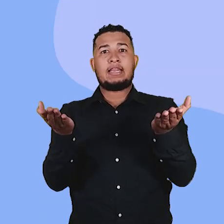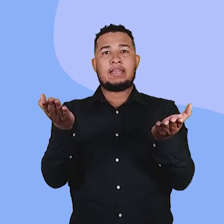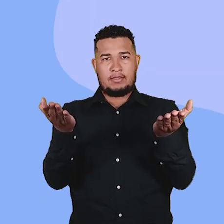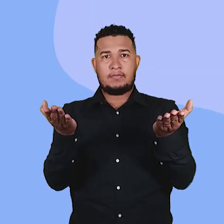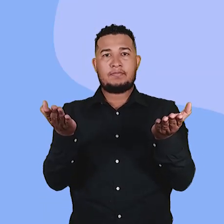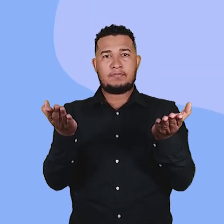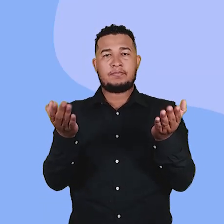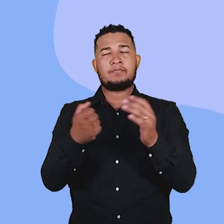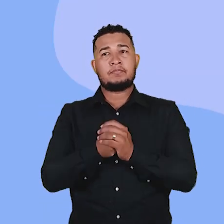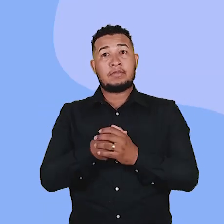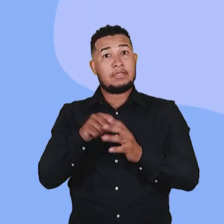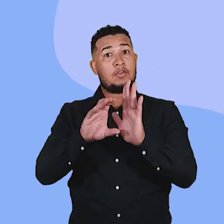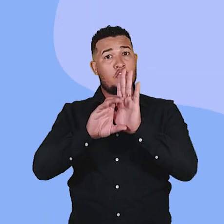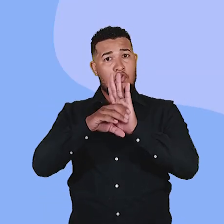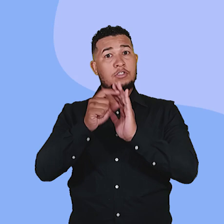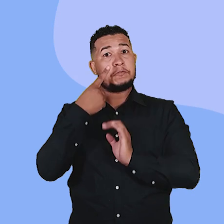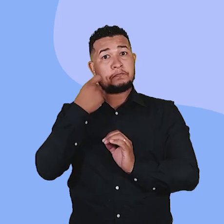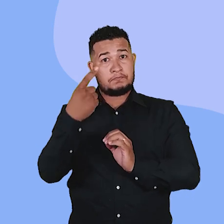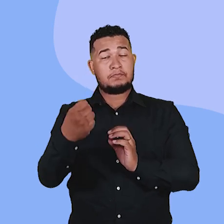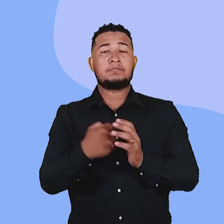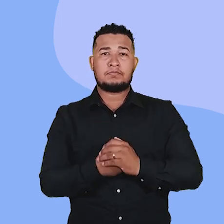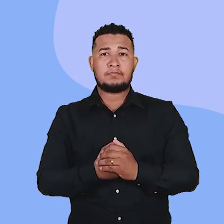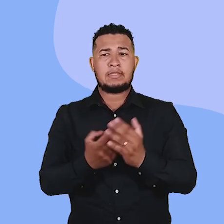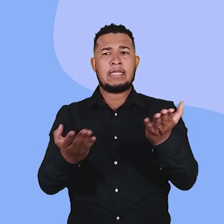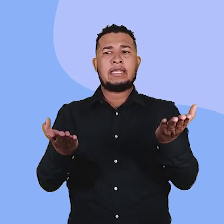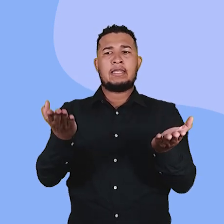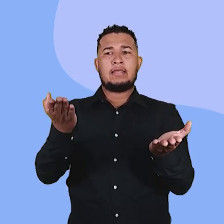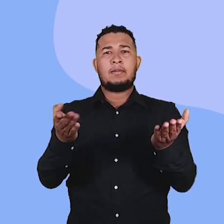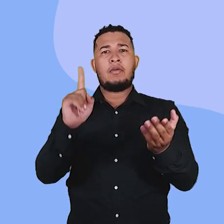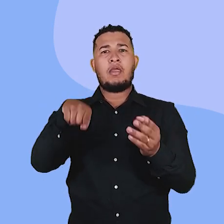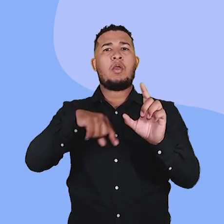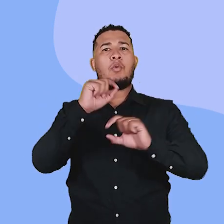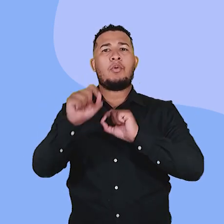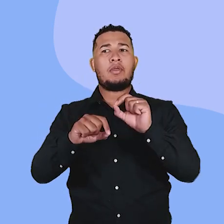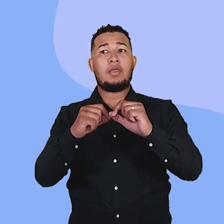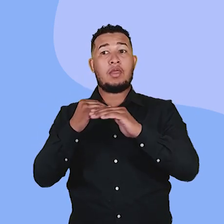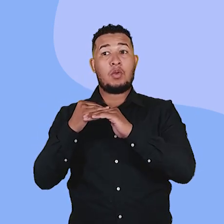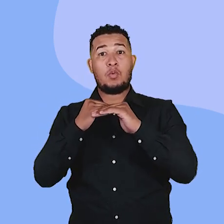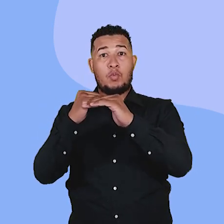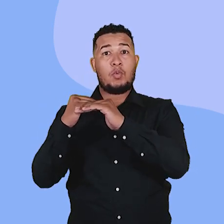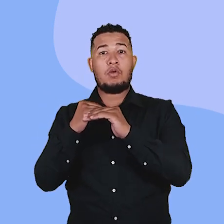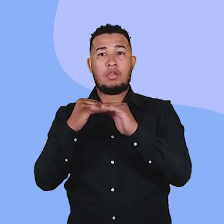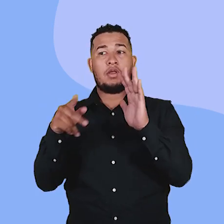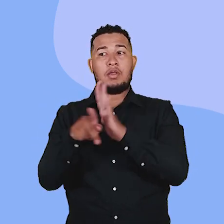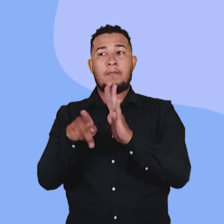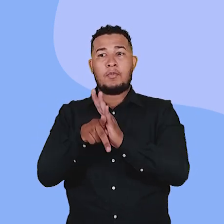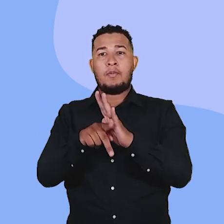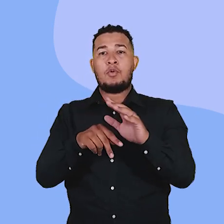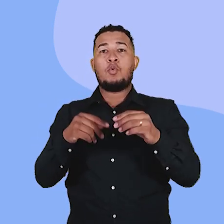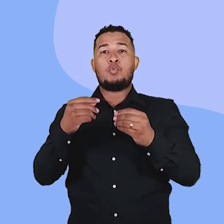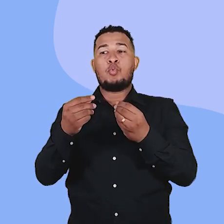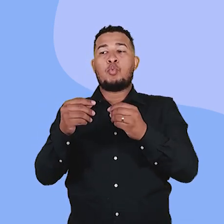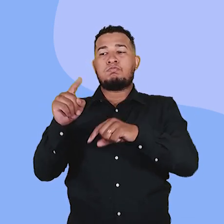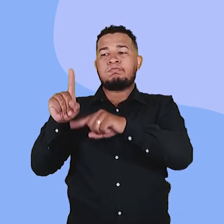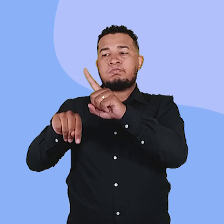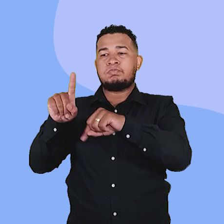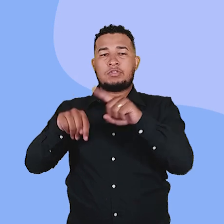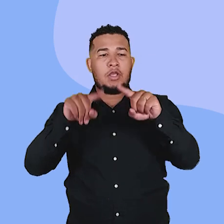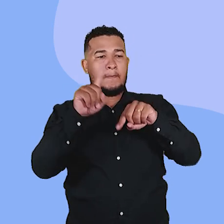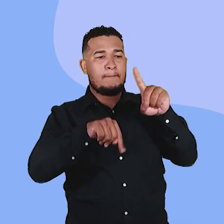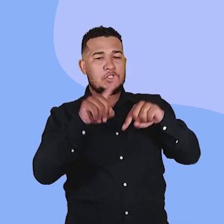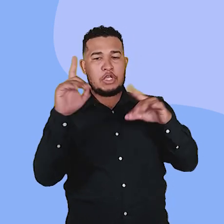térmico. Esse é um conceito interessante. Equilíbrio térmico se caracteriza pela igualdade das temperaturas dos